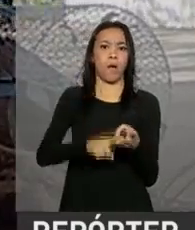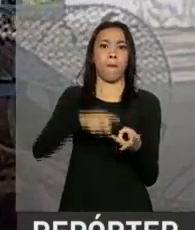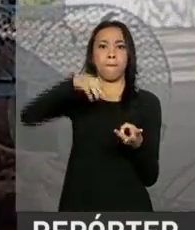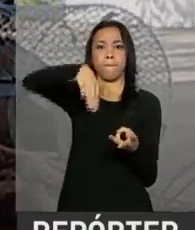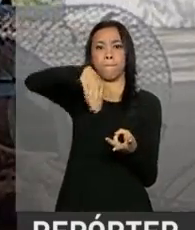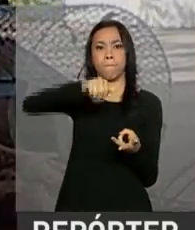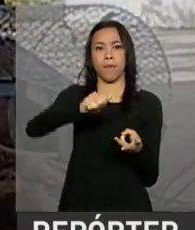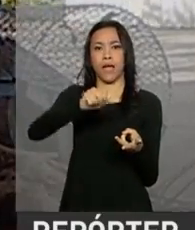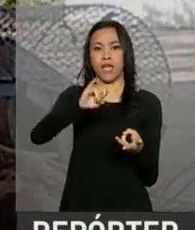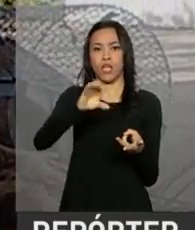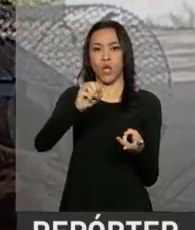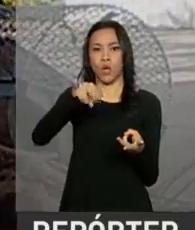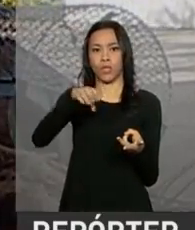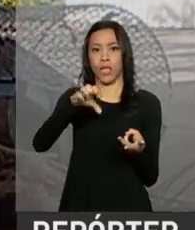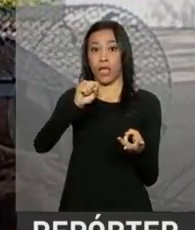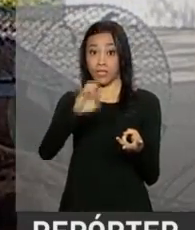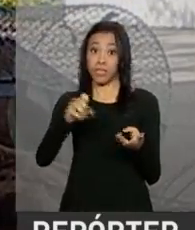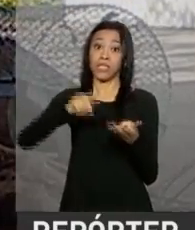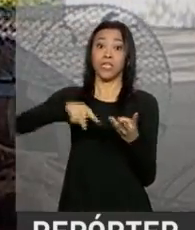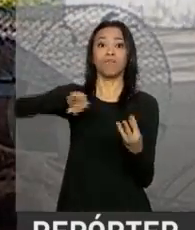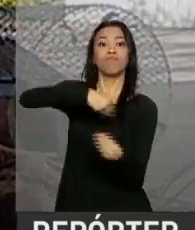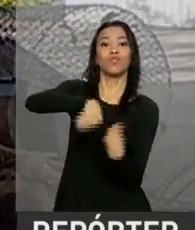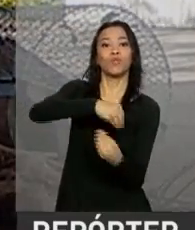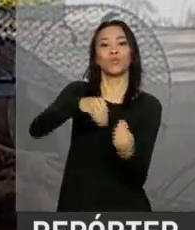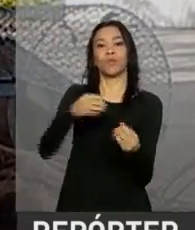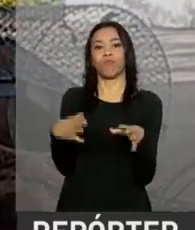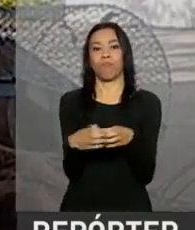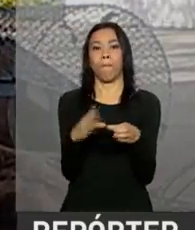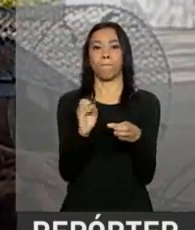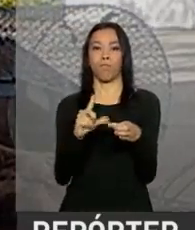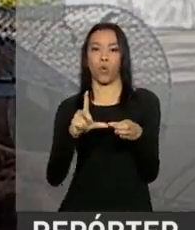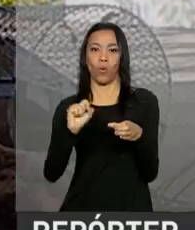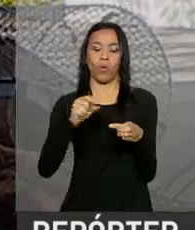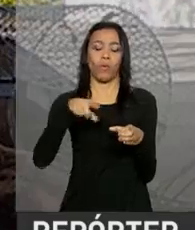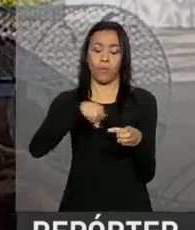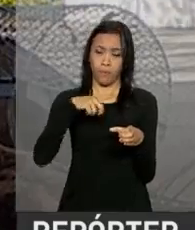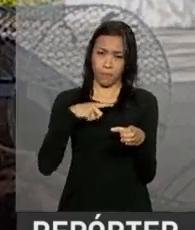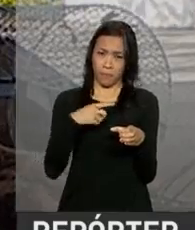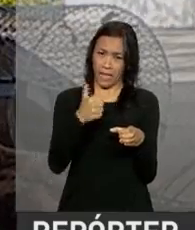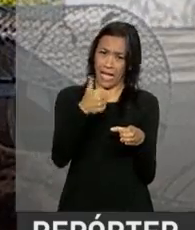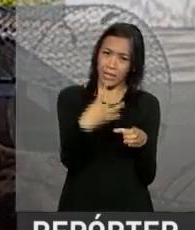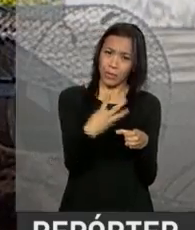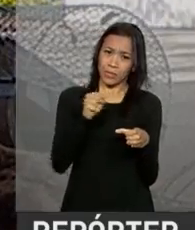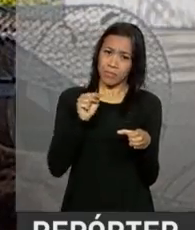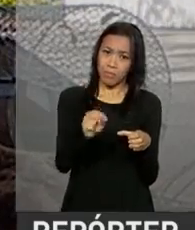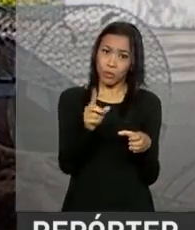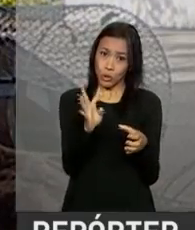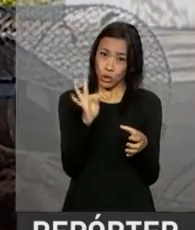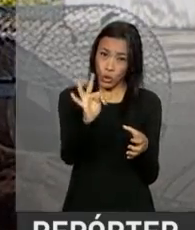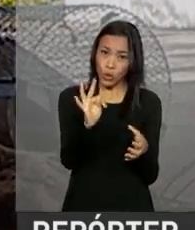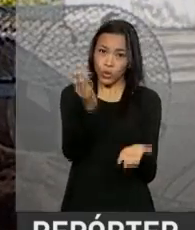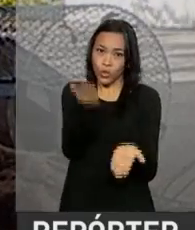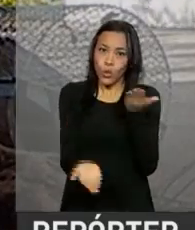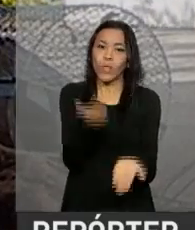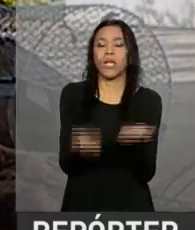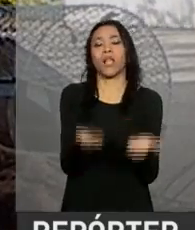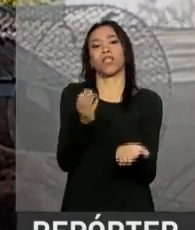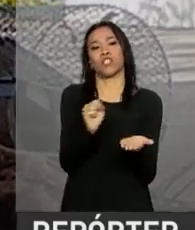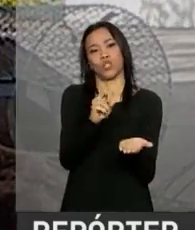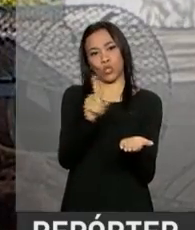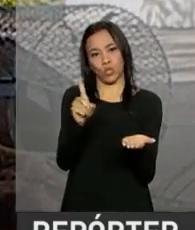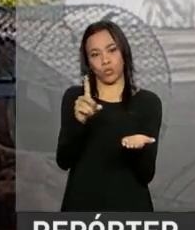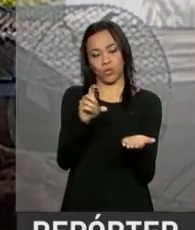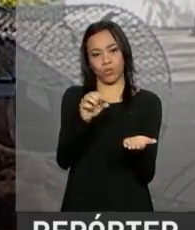para bolo. Nas três etapas do acordo, cerca de 14.800 toneladas de sódio foram retiradas